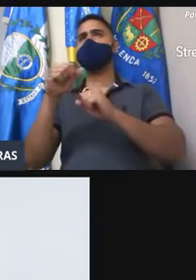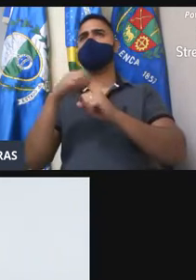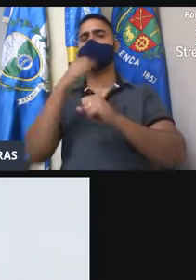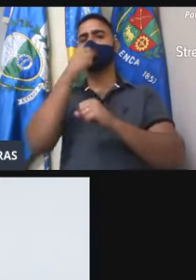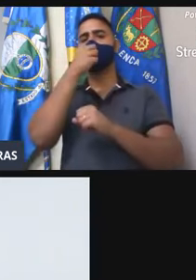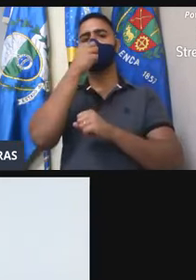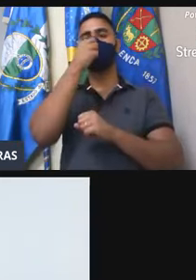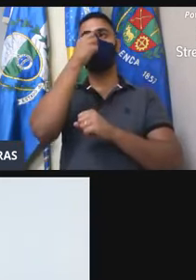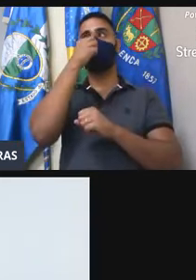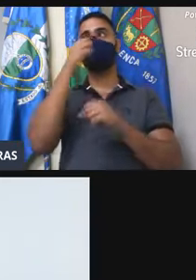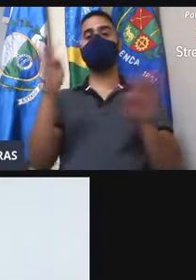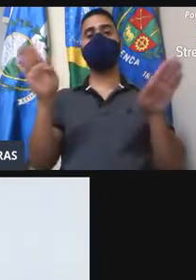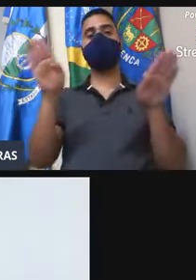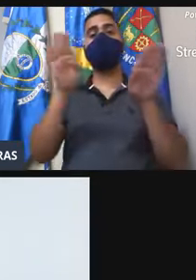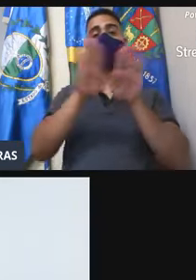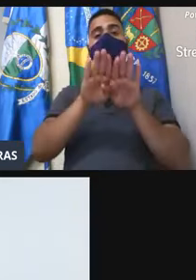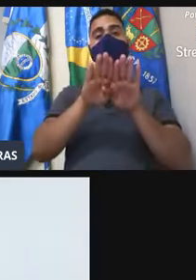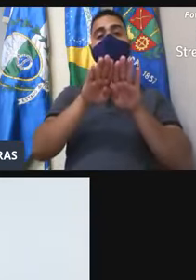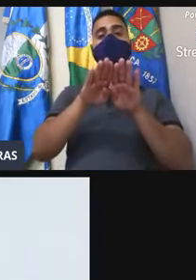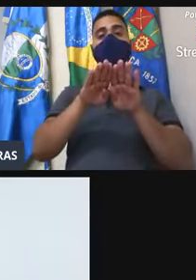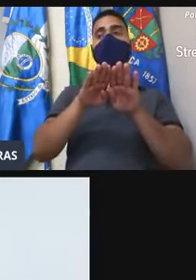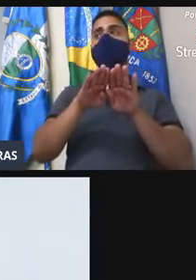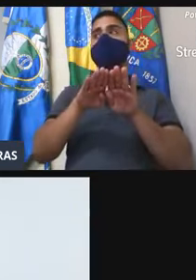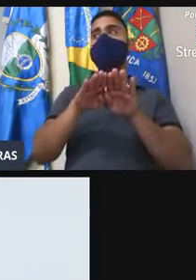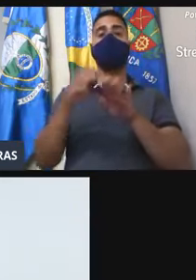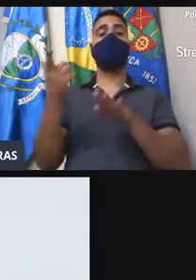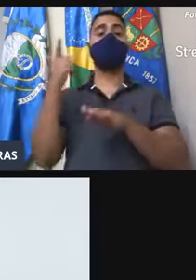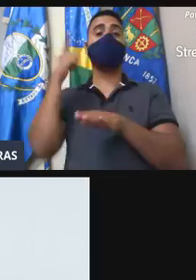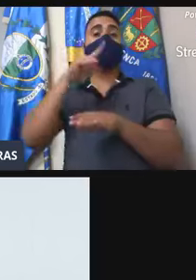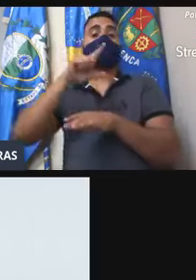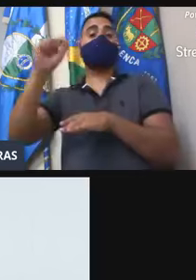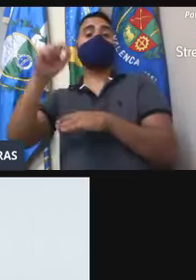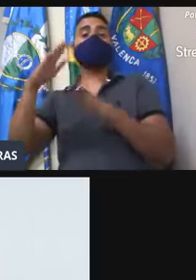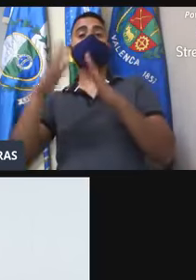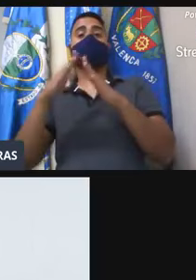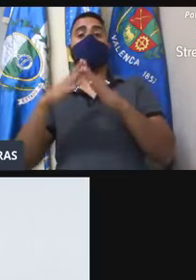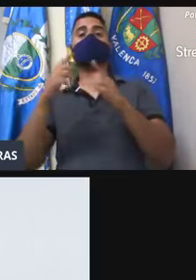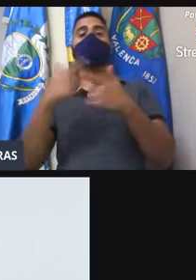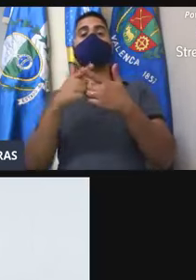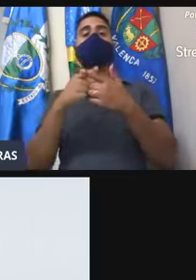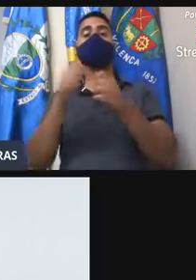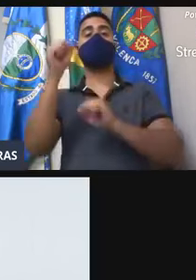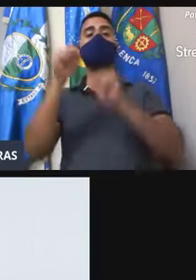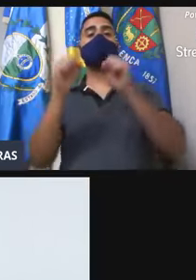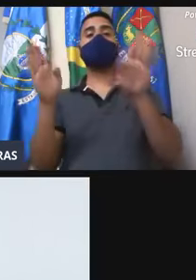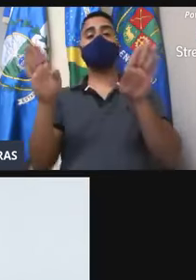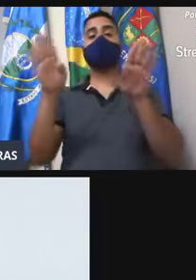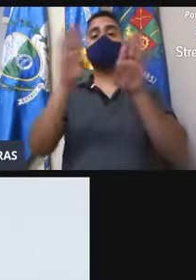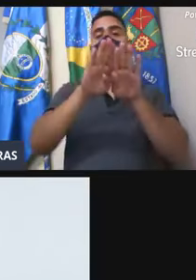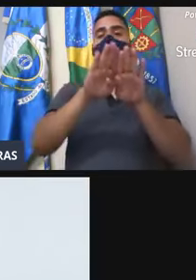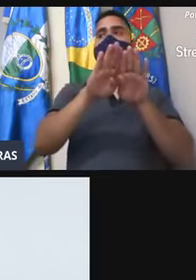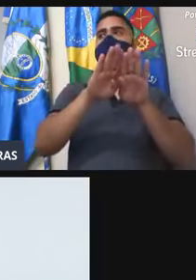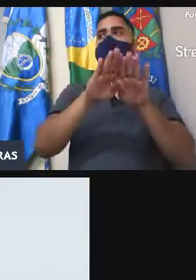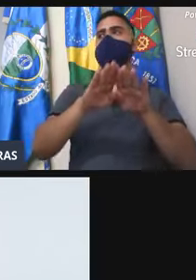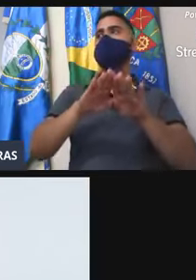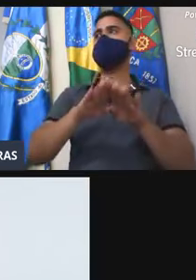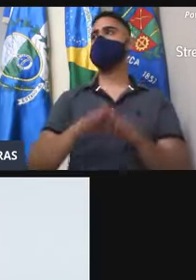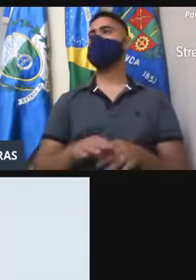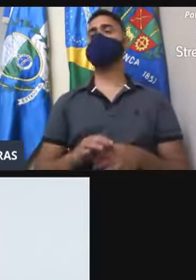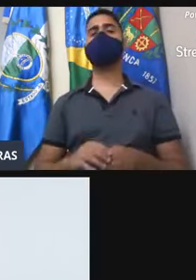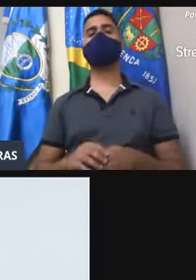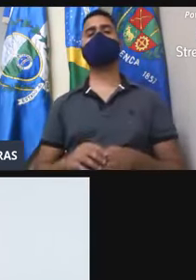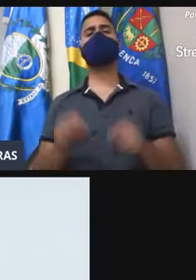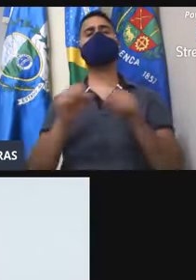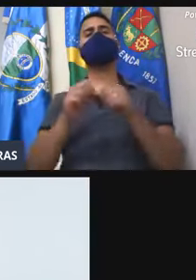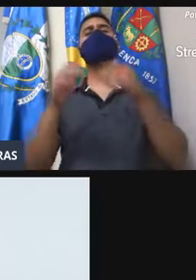Celso, fechou a rua da moradora, agora a moradora não consegue sair de casa, porque a empresa fechou aquilo lá, fiz um apelo ao